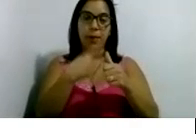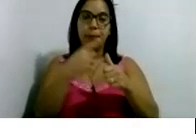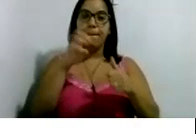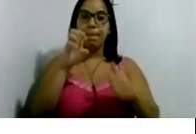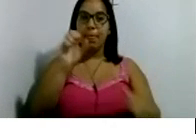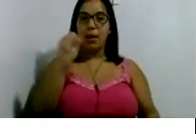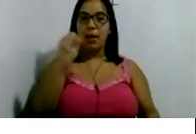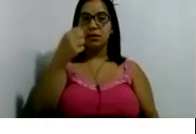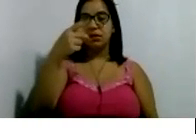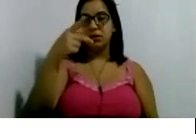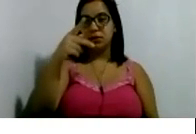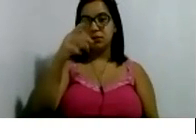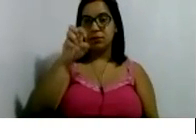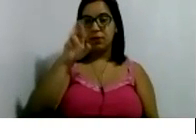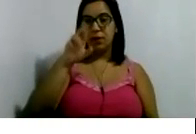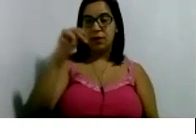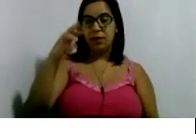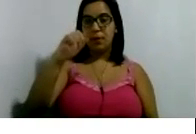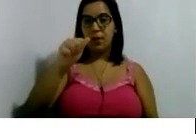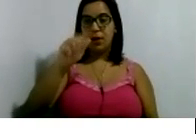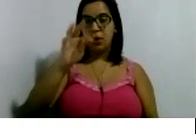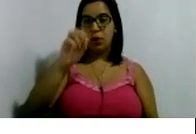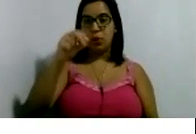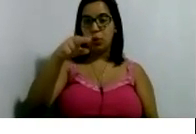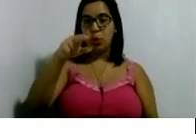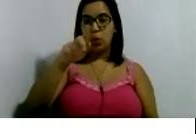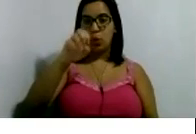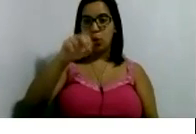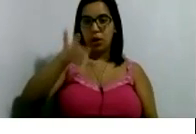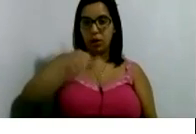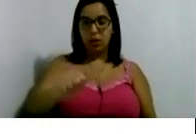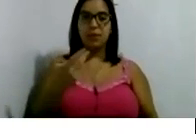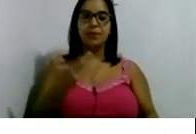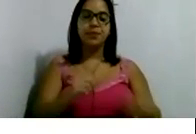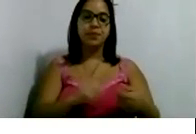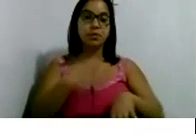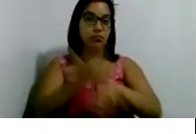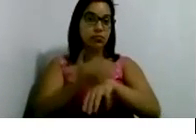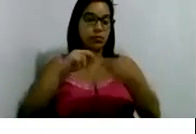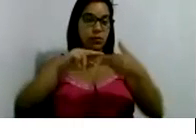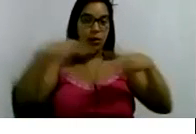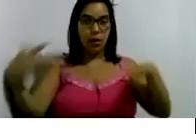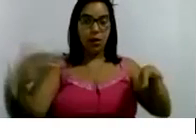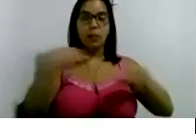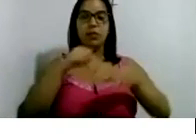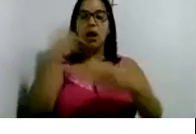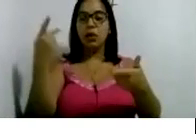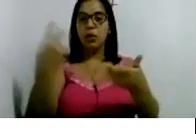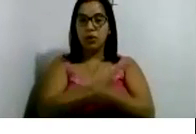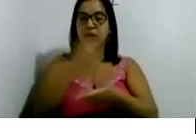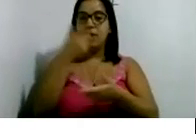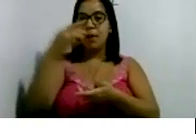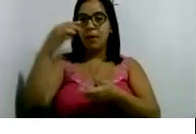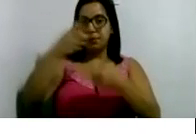continua como quantidade diploide de material genético. Então, ela vai sofrer uma mitose,